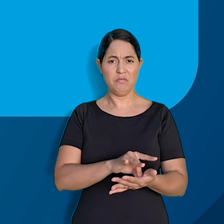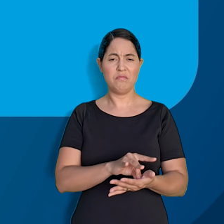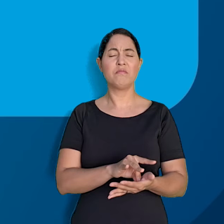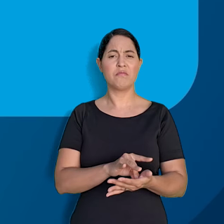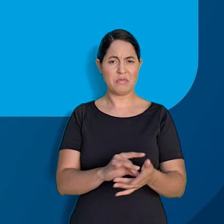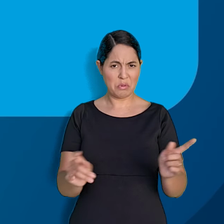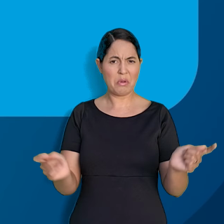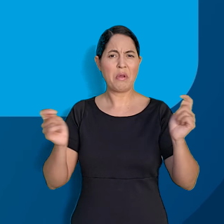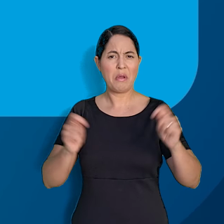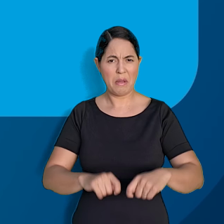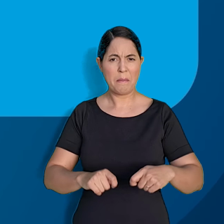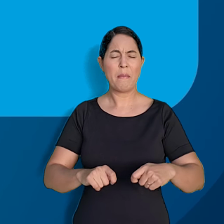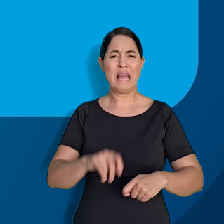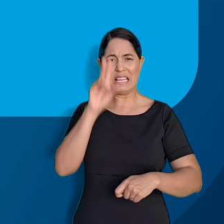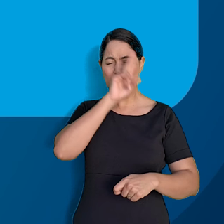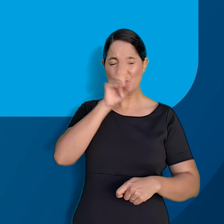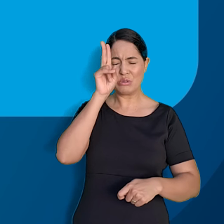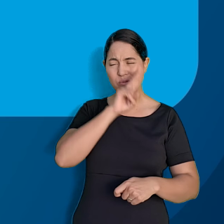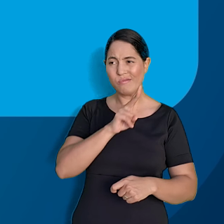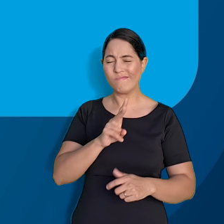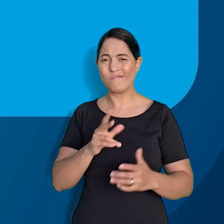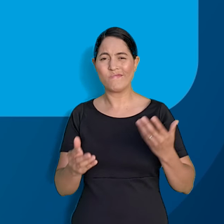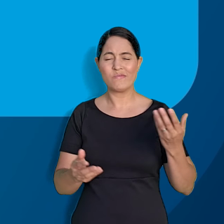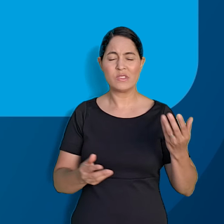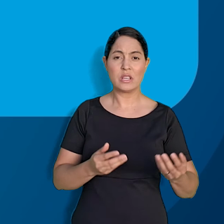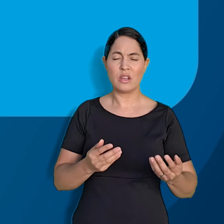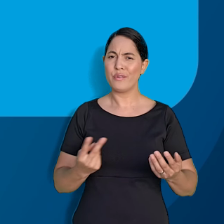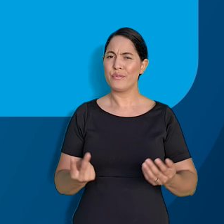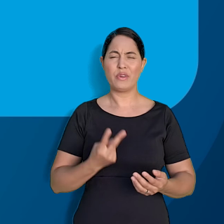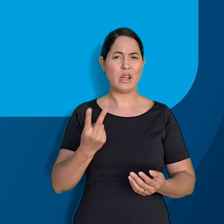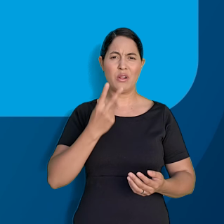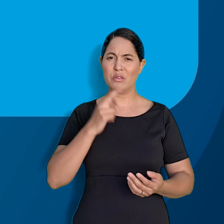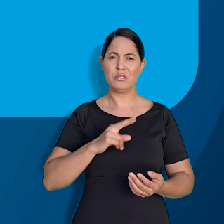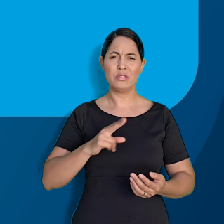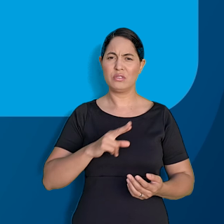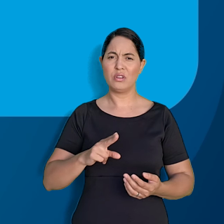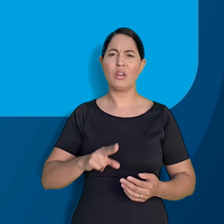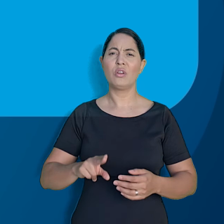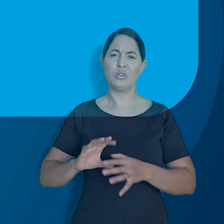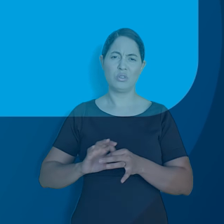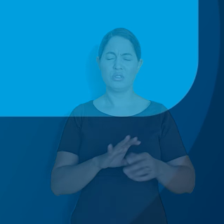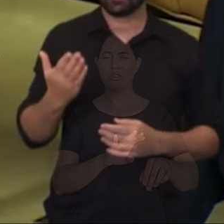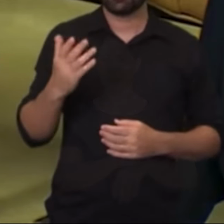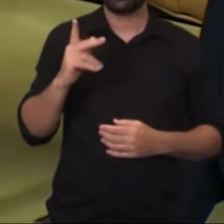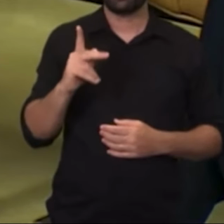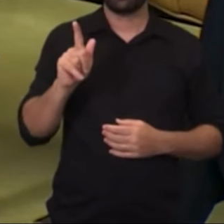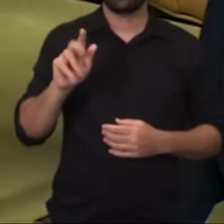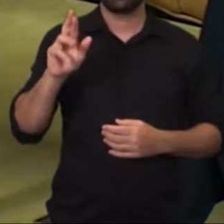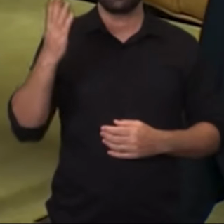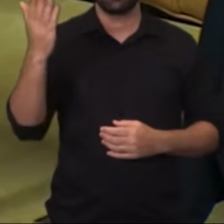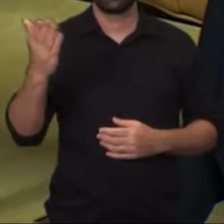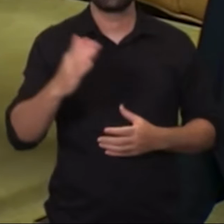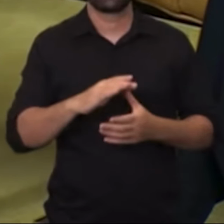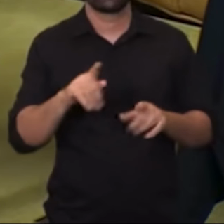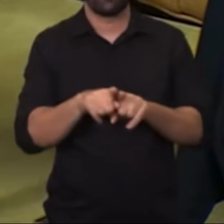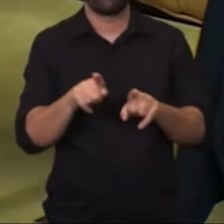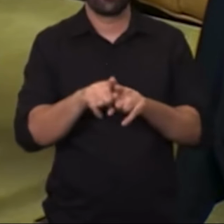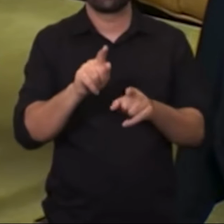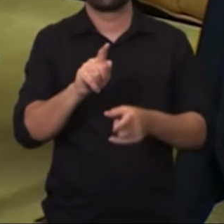de enfrentar distorções históricas e incompatíveis com os valores assegurados pela Constituição Federal. O Conselho Federal da